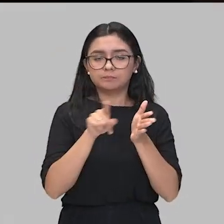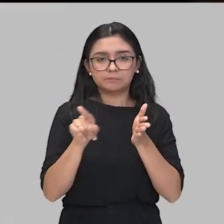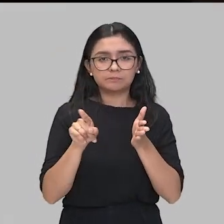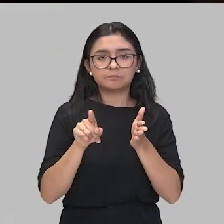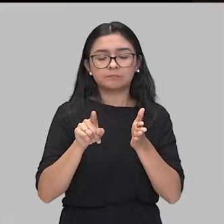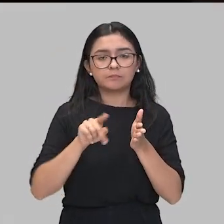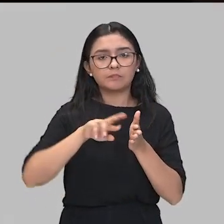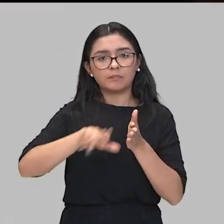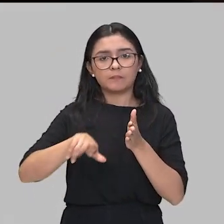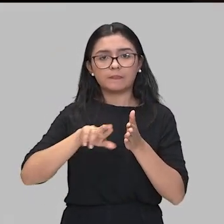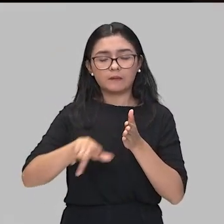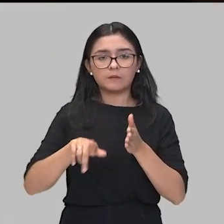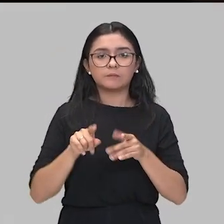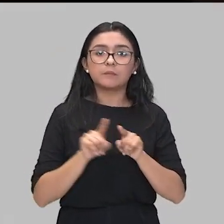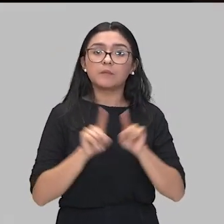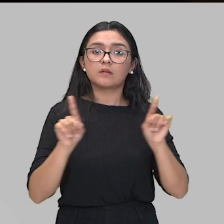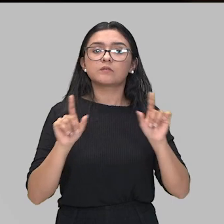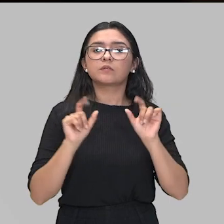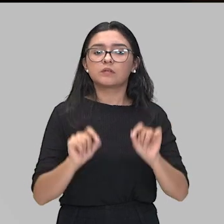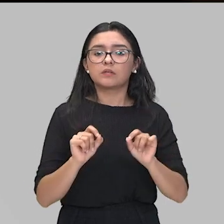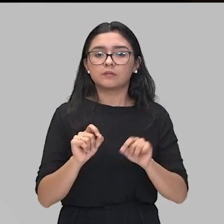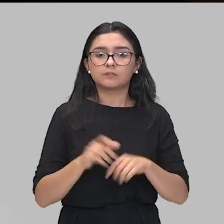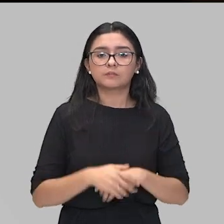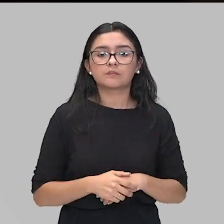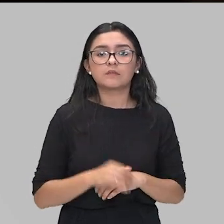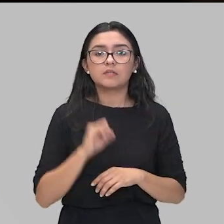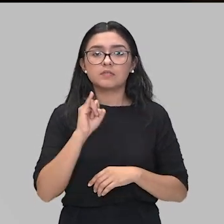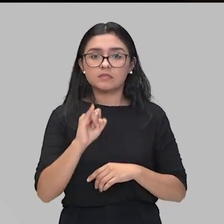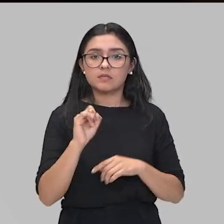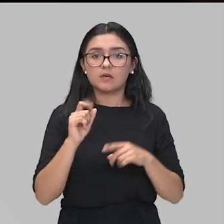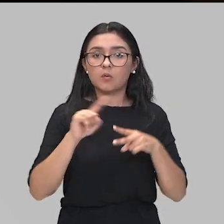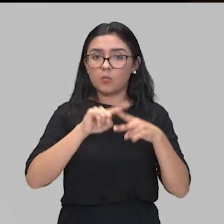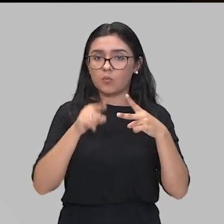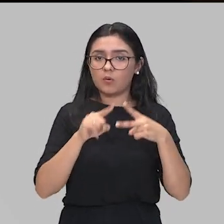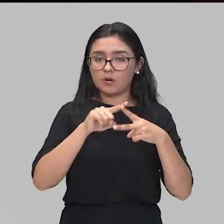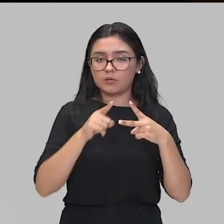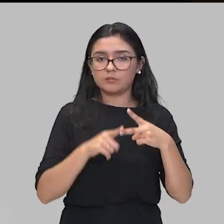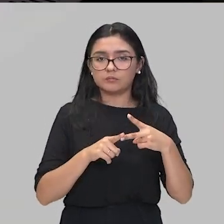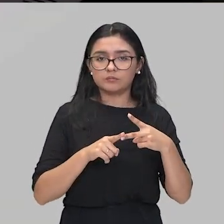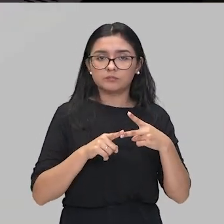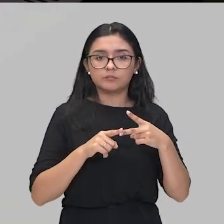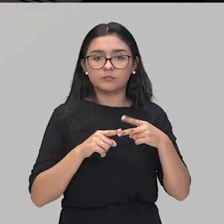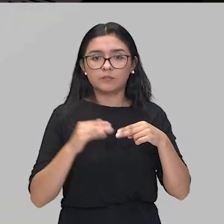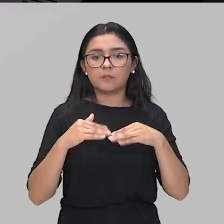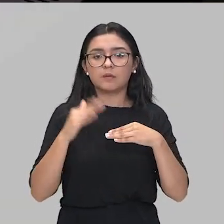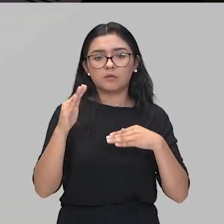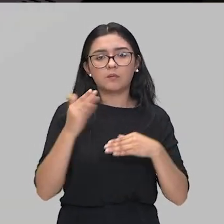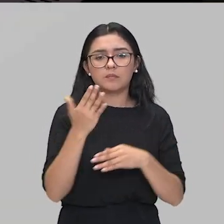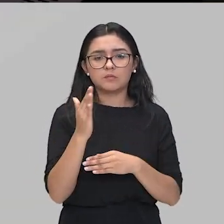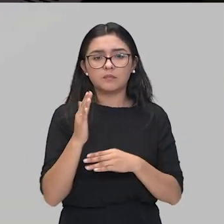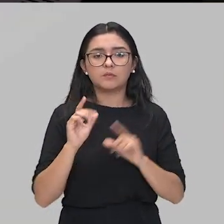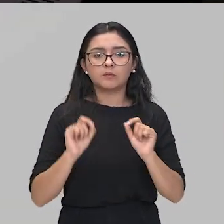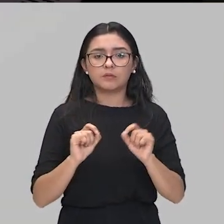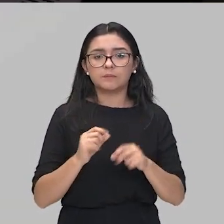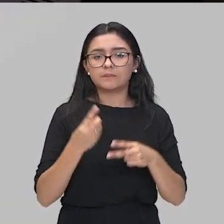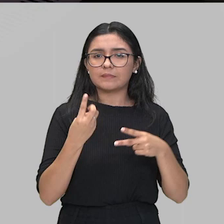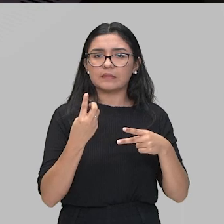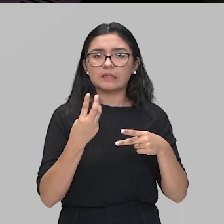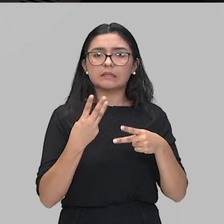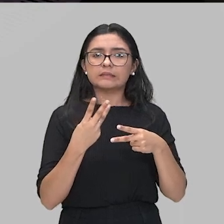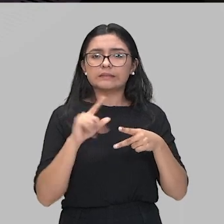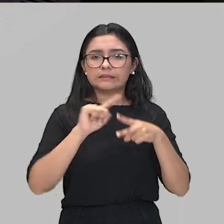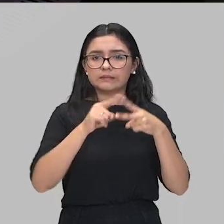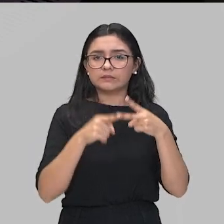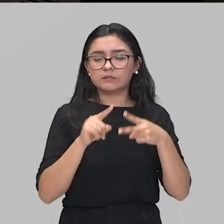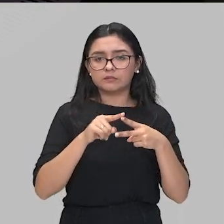Porém, ao aumentar o ângulo de incidência, vamos colocar aqui agora em 30 graus,